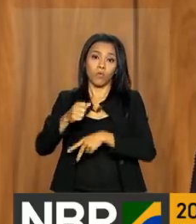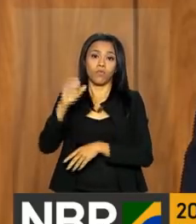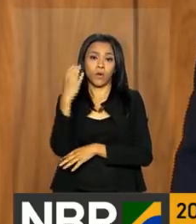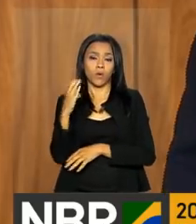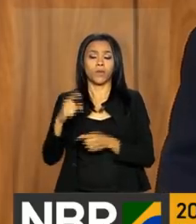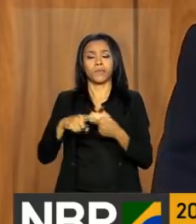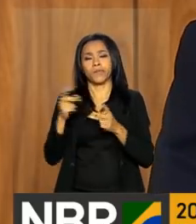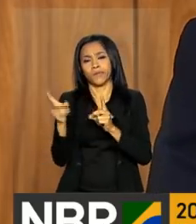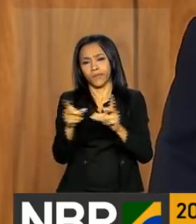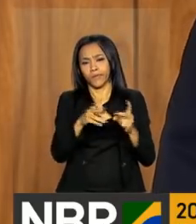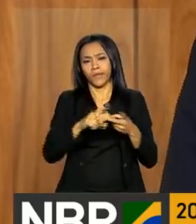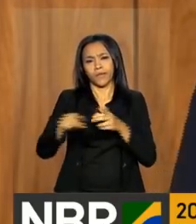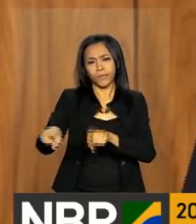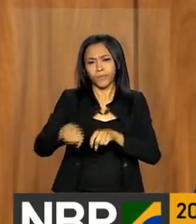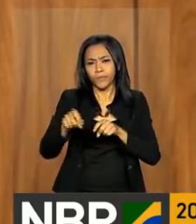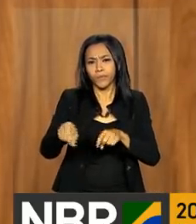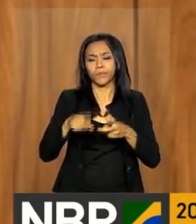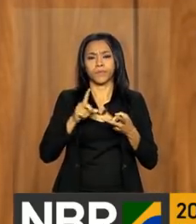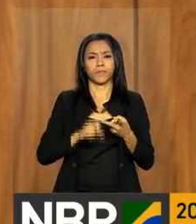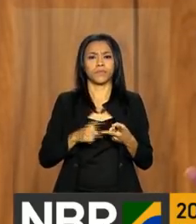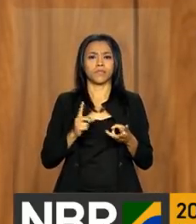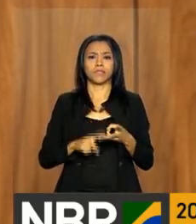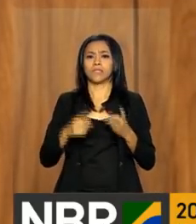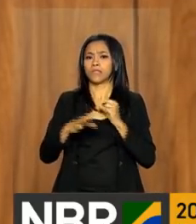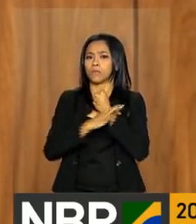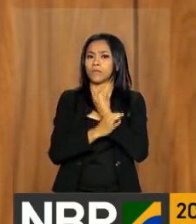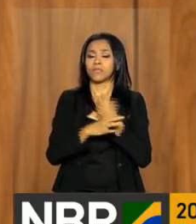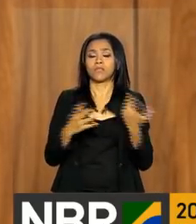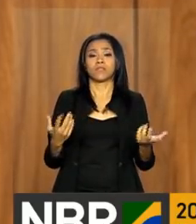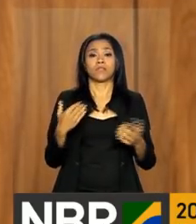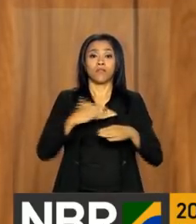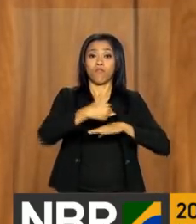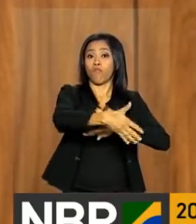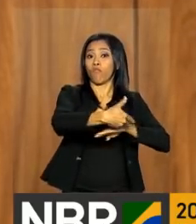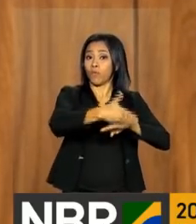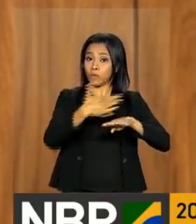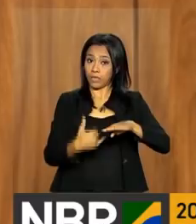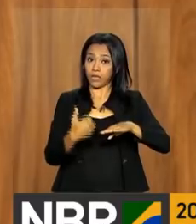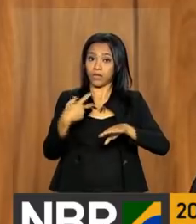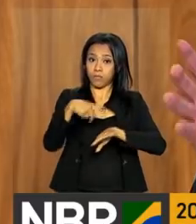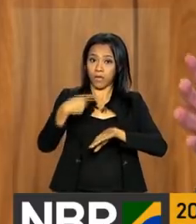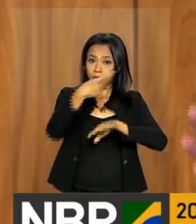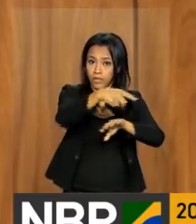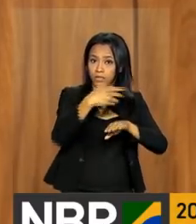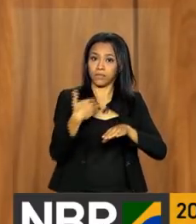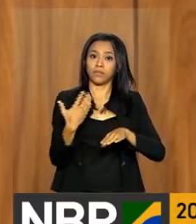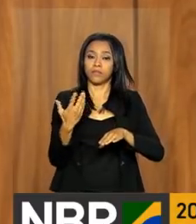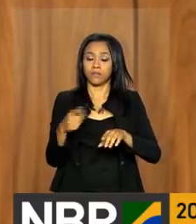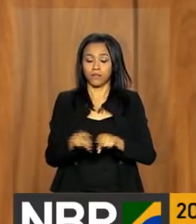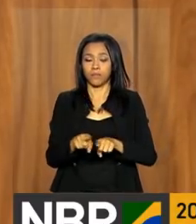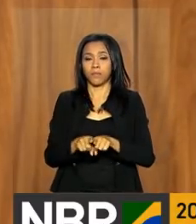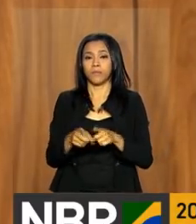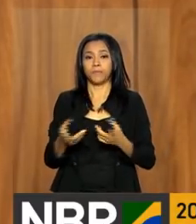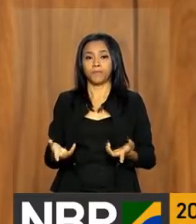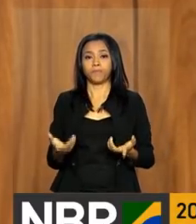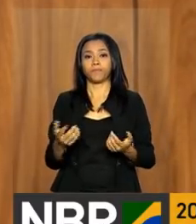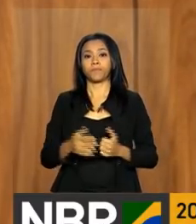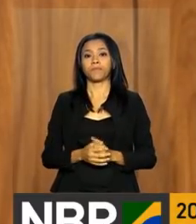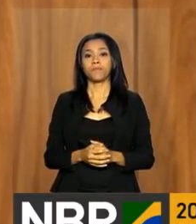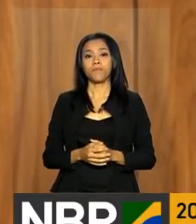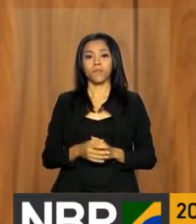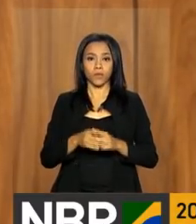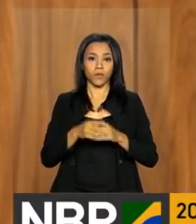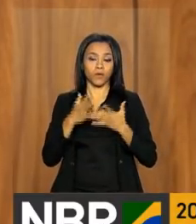comércio, investimentos, agricultura, as questões de fronteira. Nos detivemos muito nas questões de